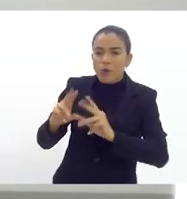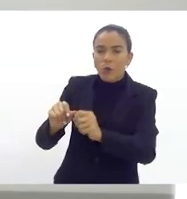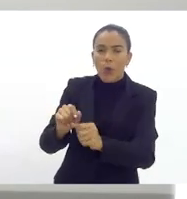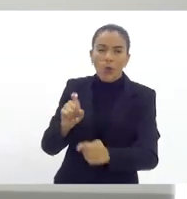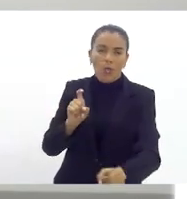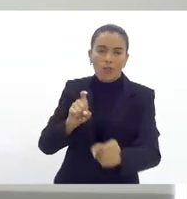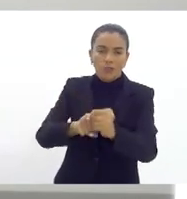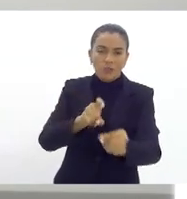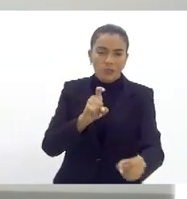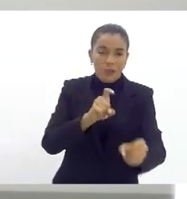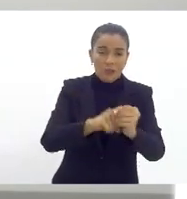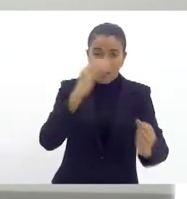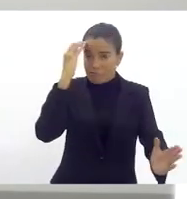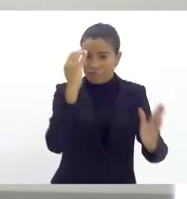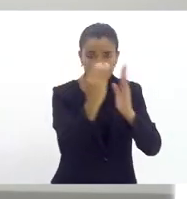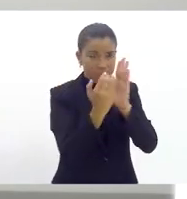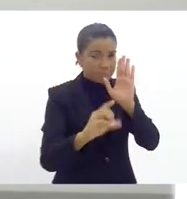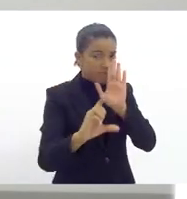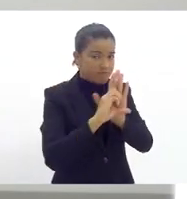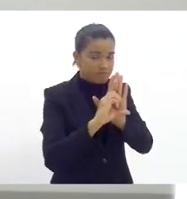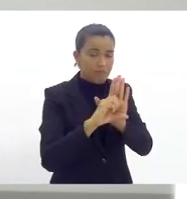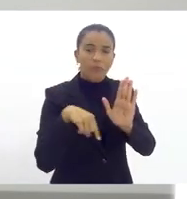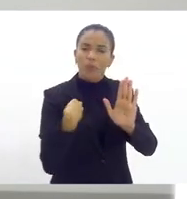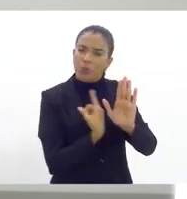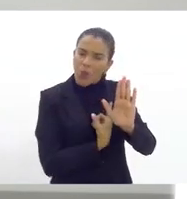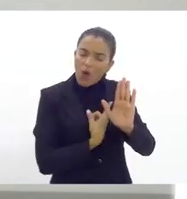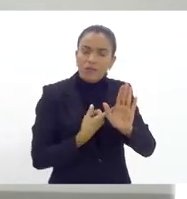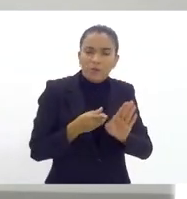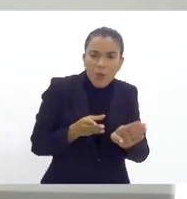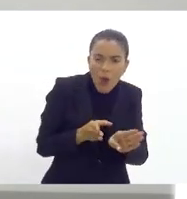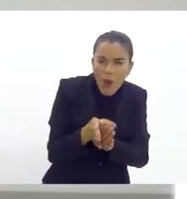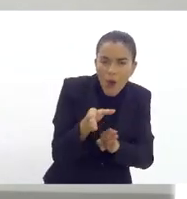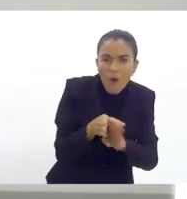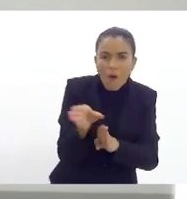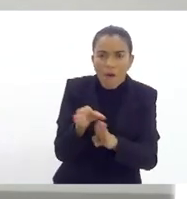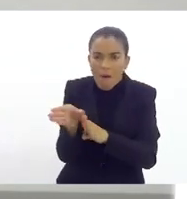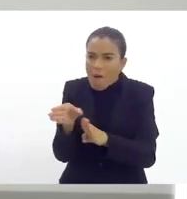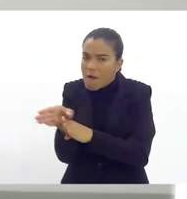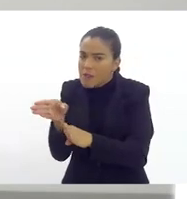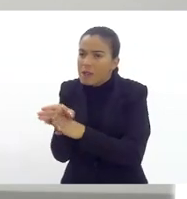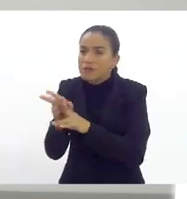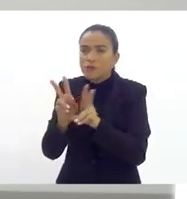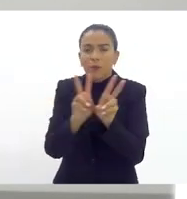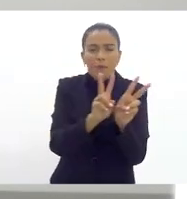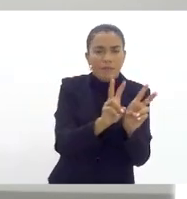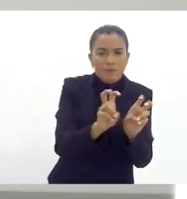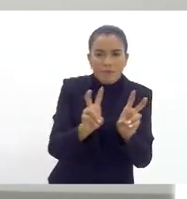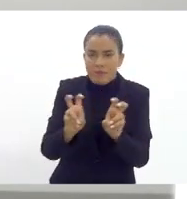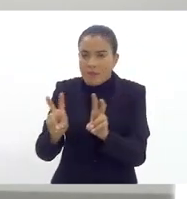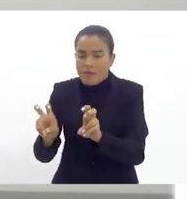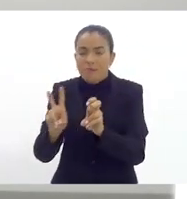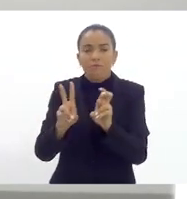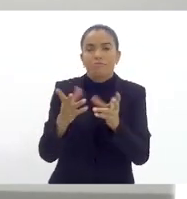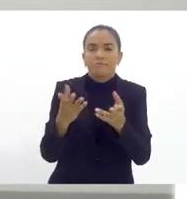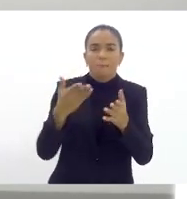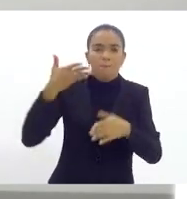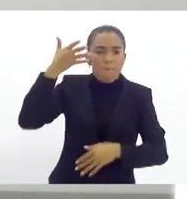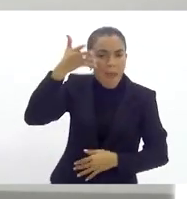cumprir a lei tá isso é fato a gente tá sempre recomendando sempre tratando sobre os temas através de palestras